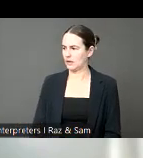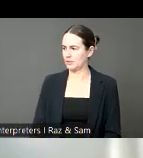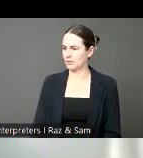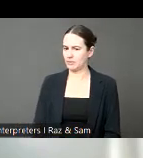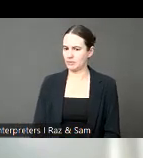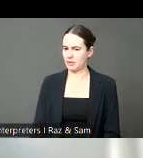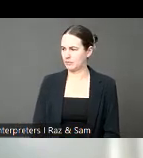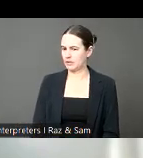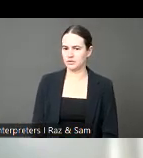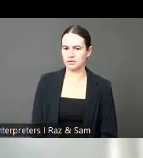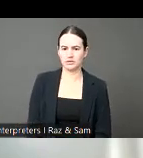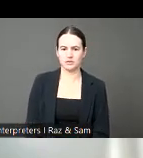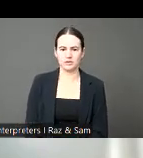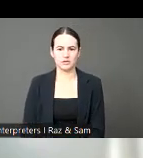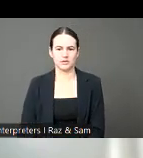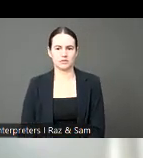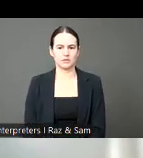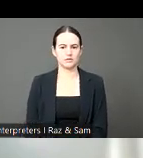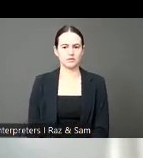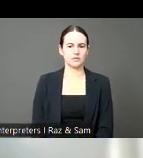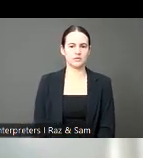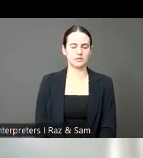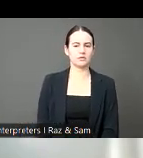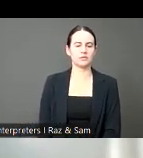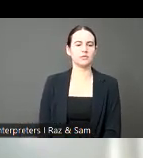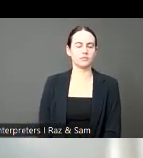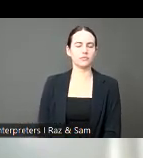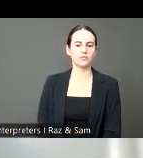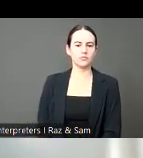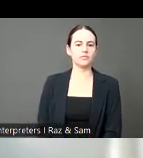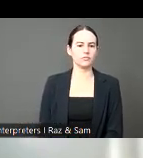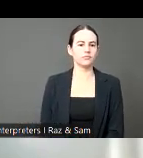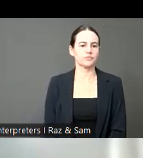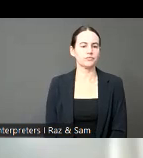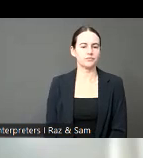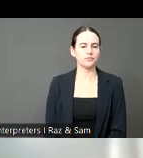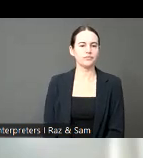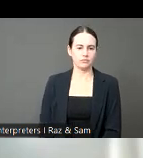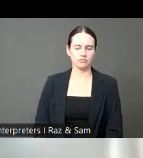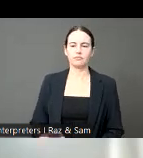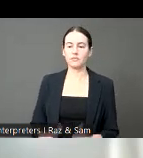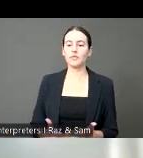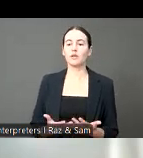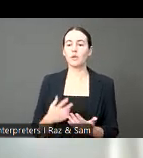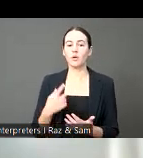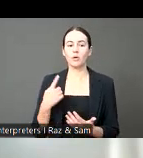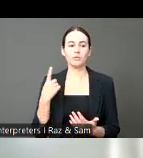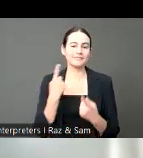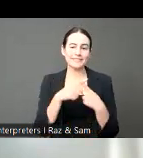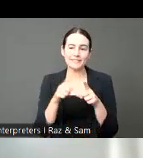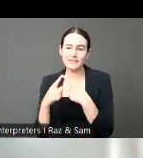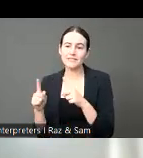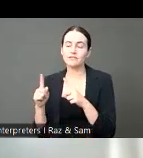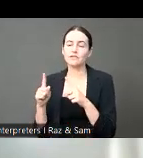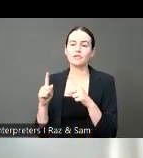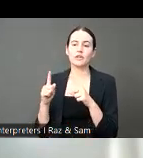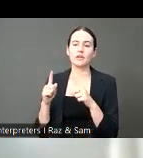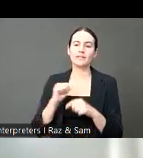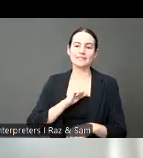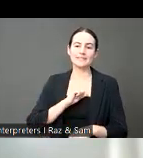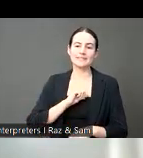trabalhadores com movimentos sociais e organizações da sociedade civil sobre as vulnerabilidades e os condicionantes decorrentes dessas